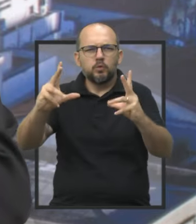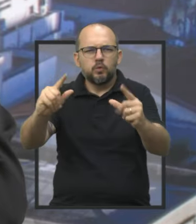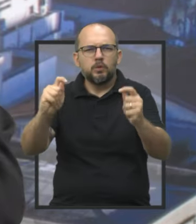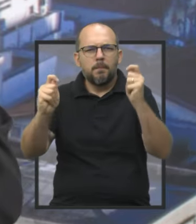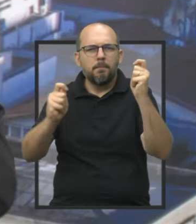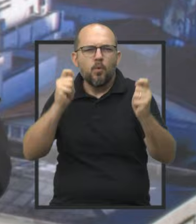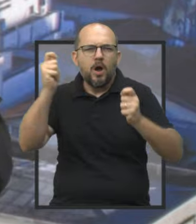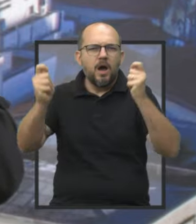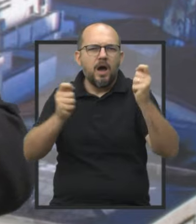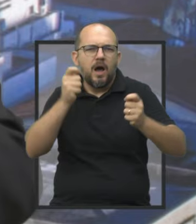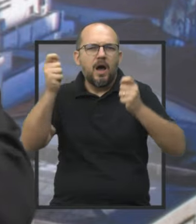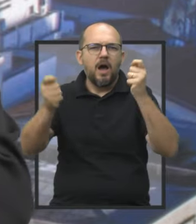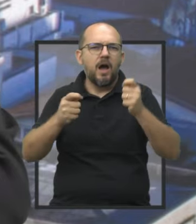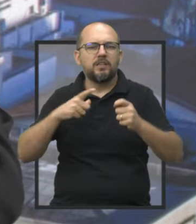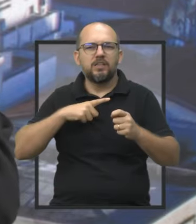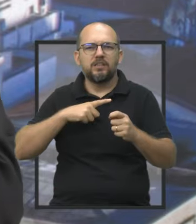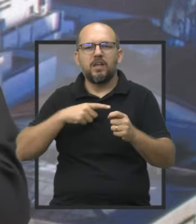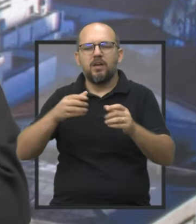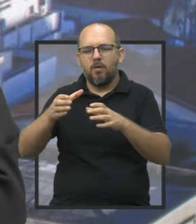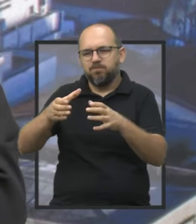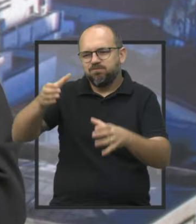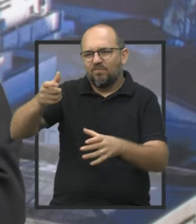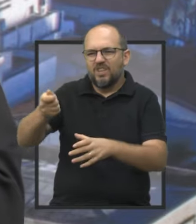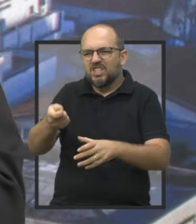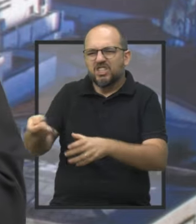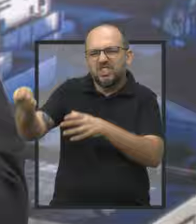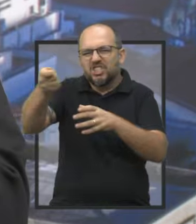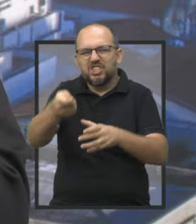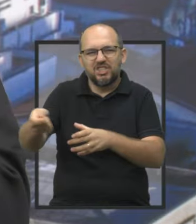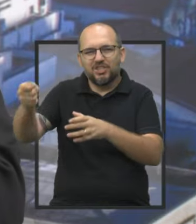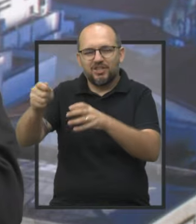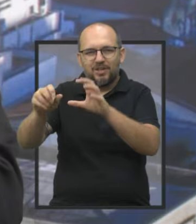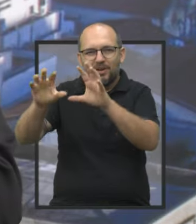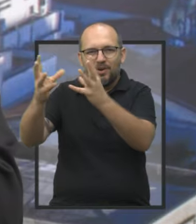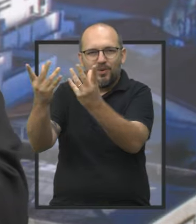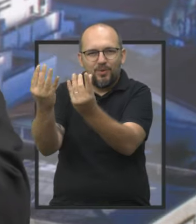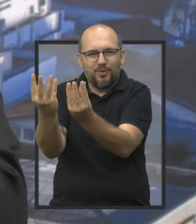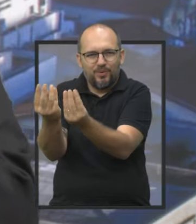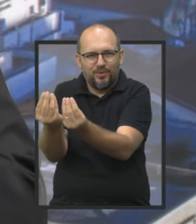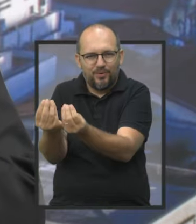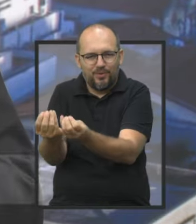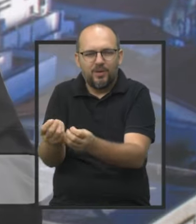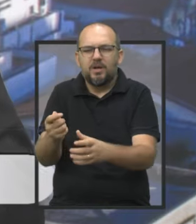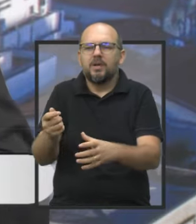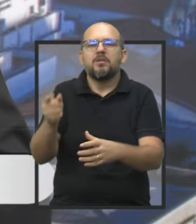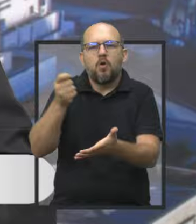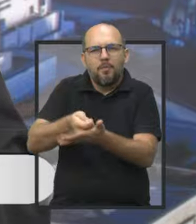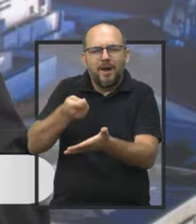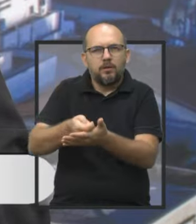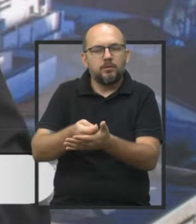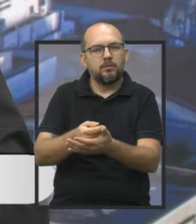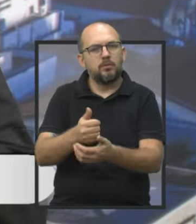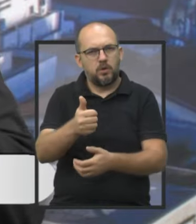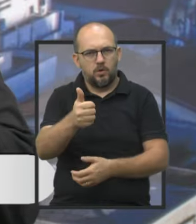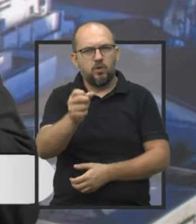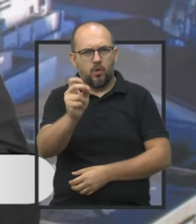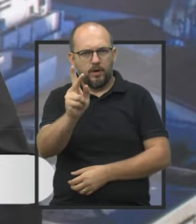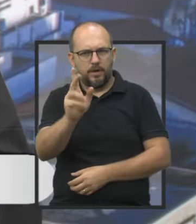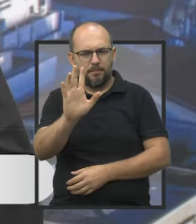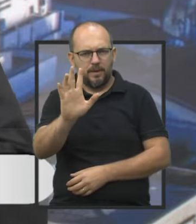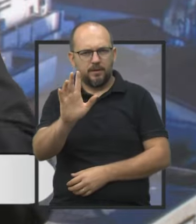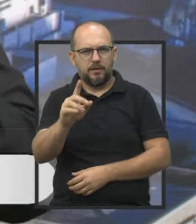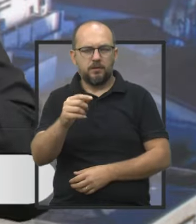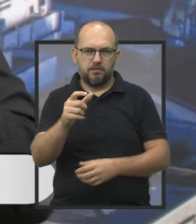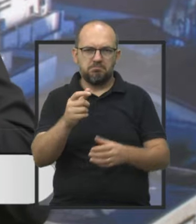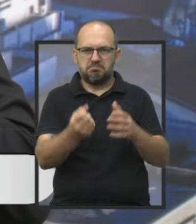terem equipamento de incêndio, extintor. Quer dizer, eu tenho competência para editar esse tipo de lei? Não interessa. Interessa eu